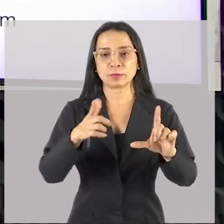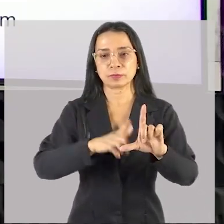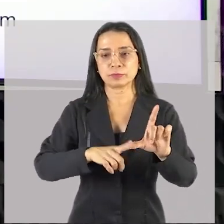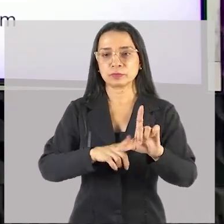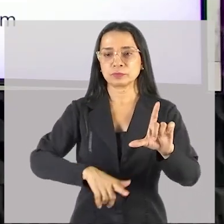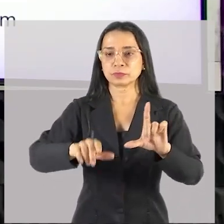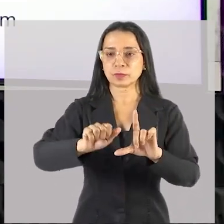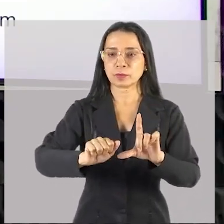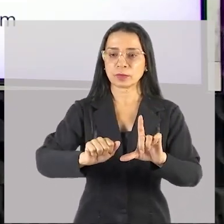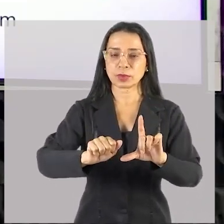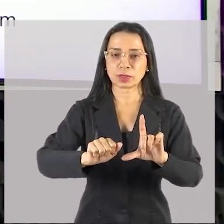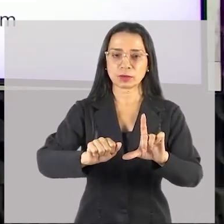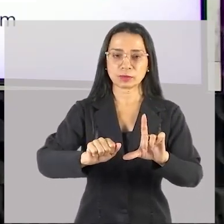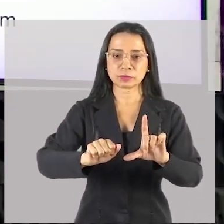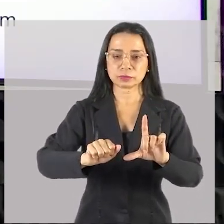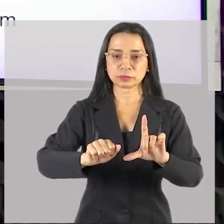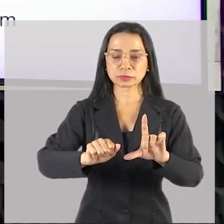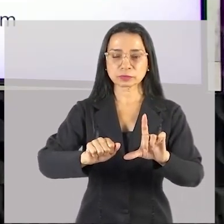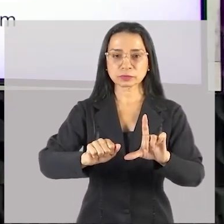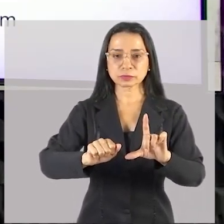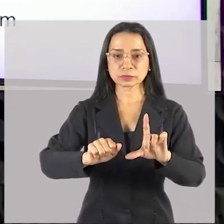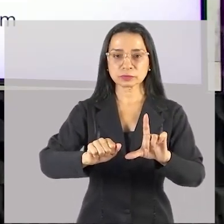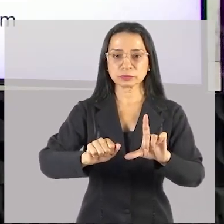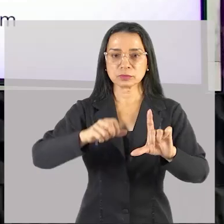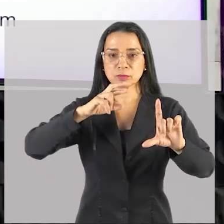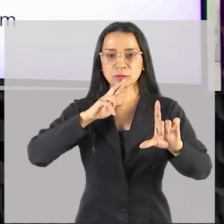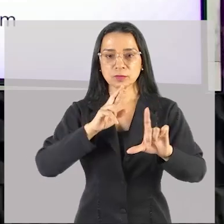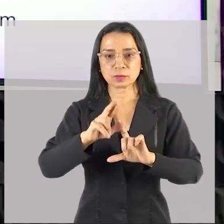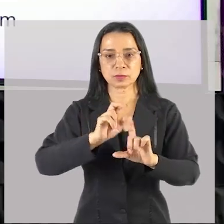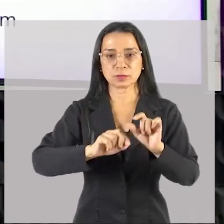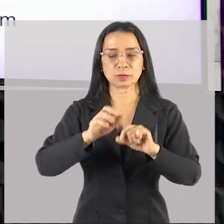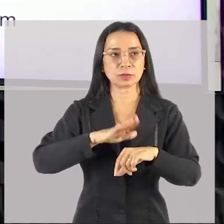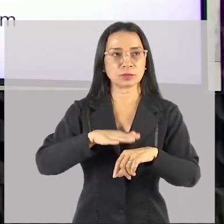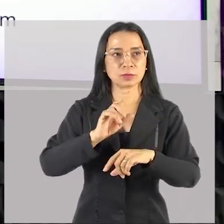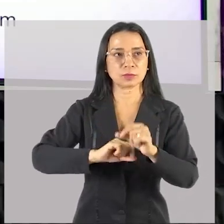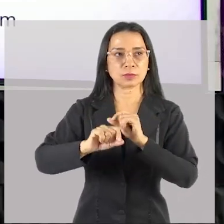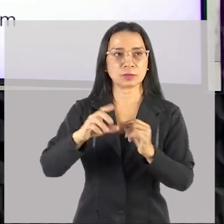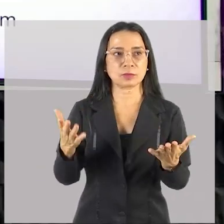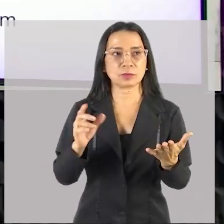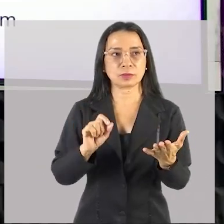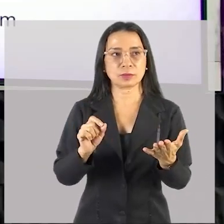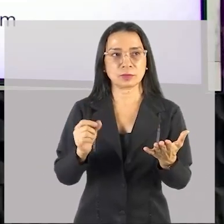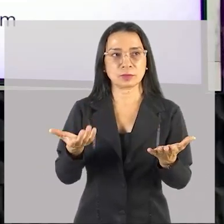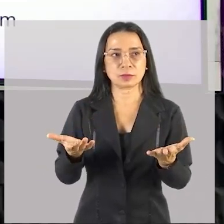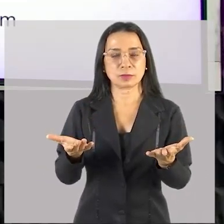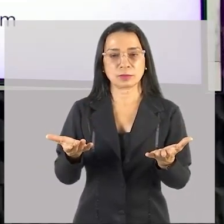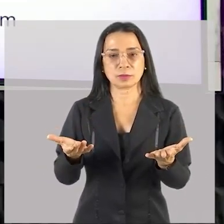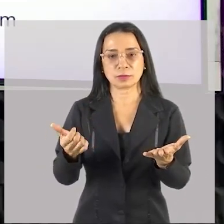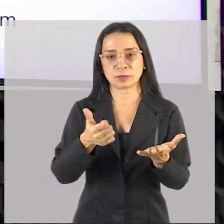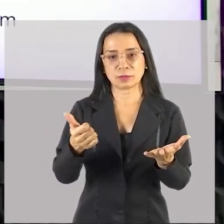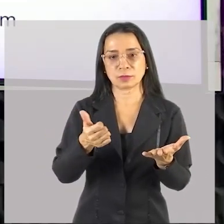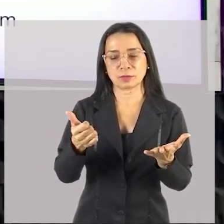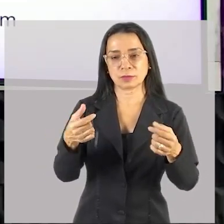a mais importante de todas elas, e que inclui todas as outras, tem mais que todas